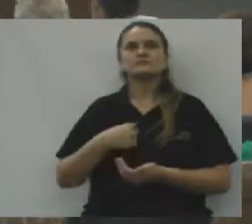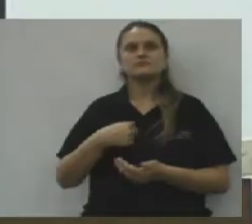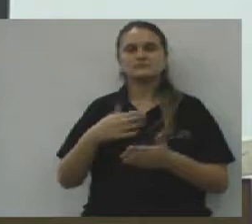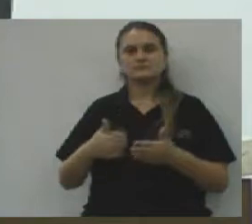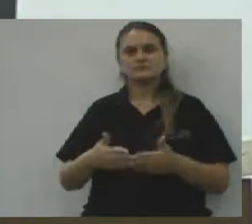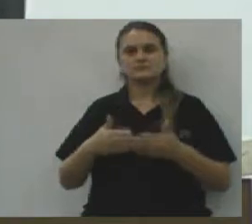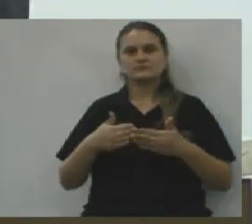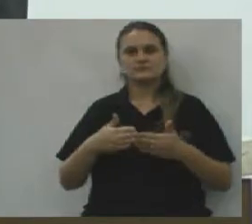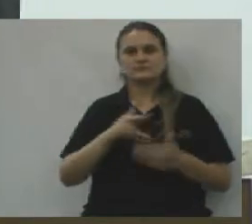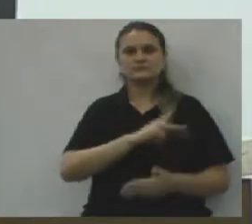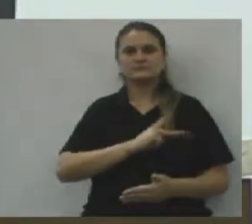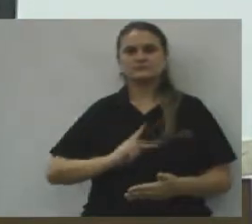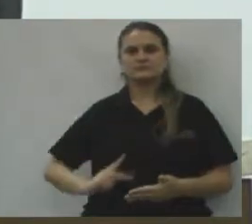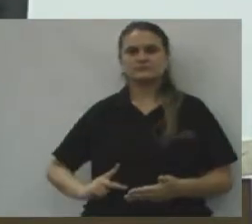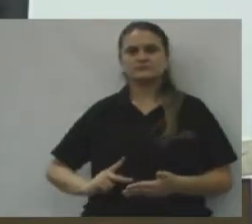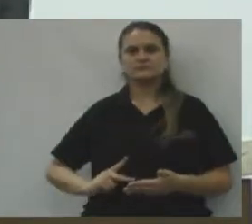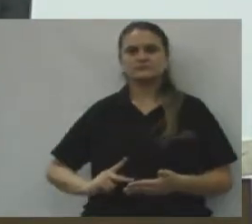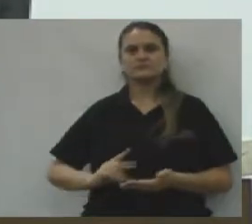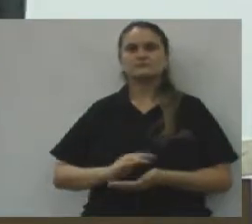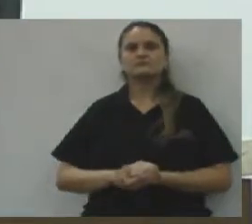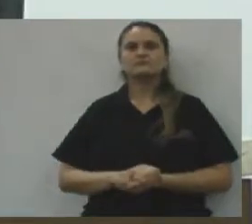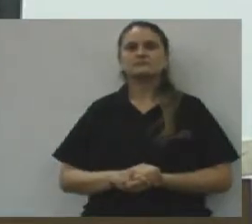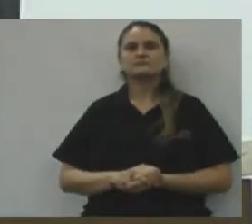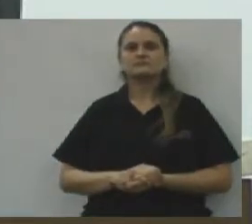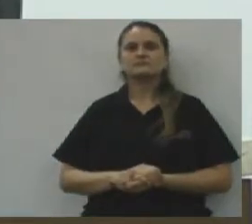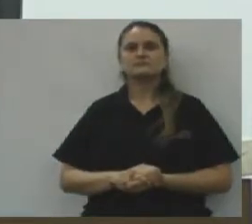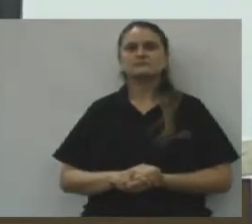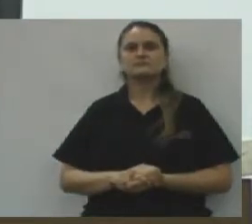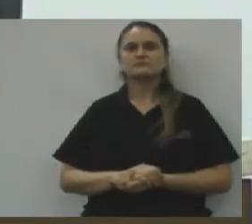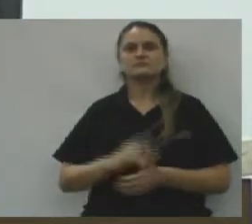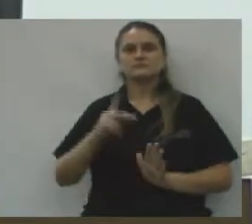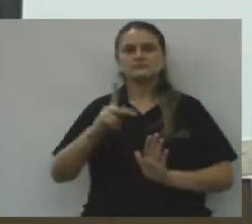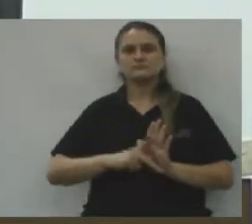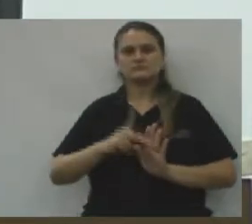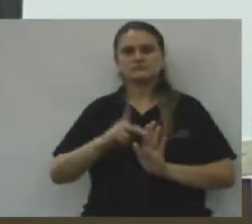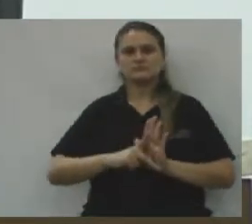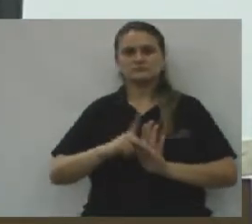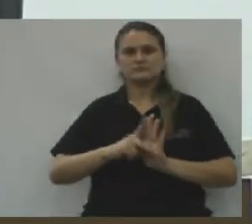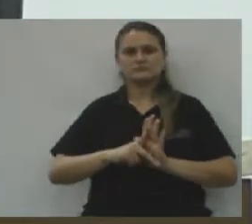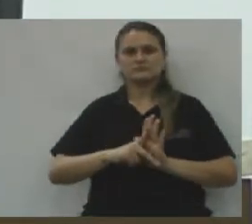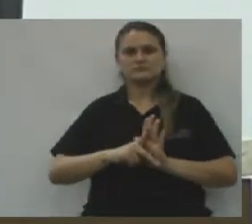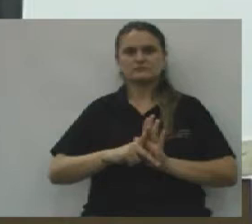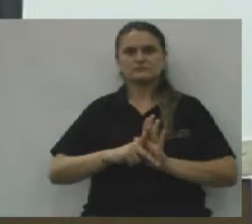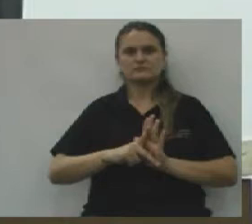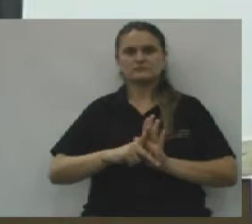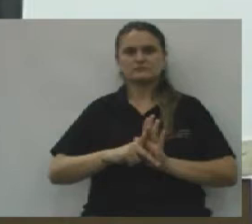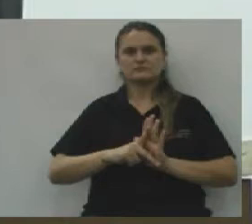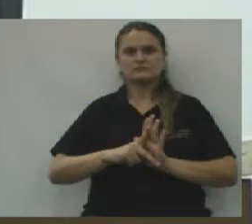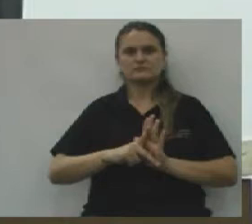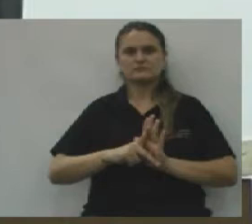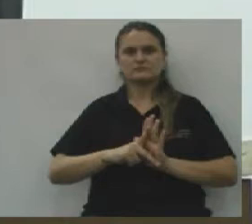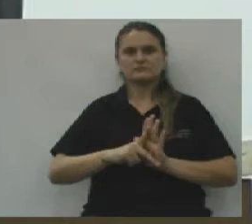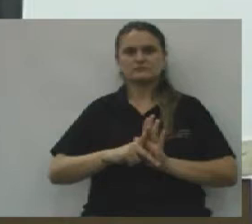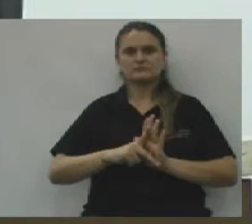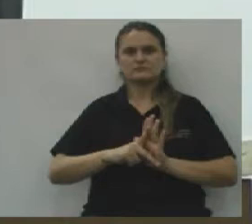solicito, senhor presidente, pela ordem, que o projeto de lei de número 11,